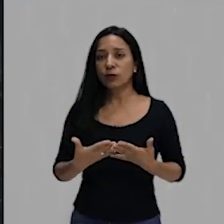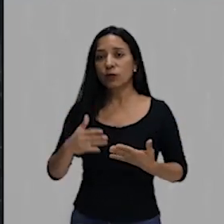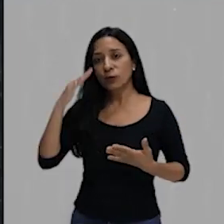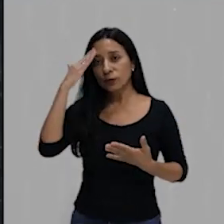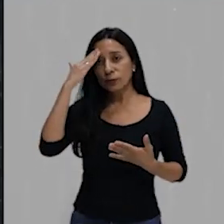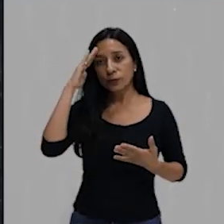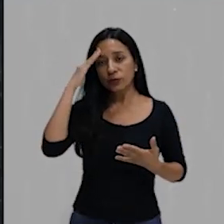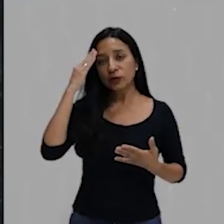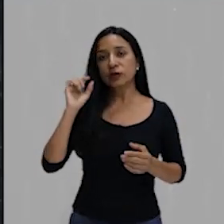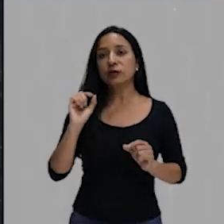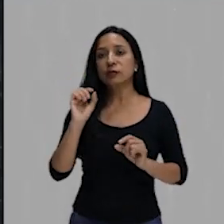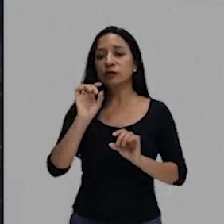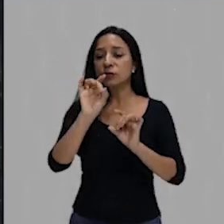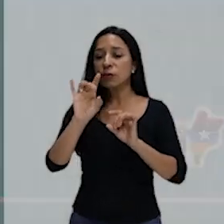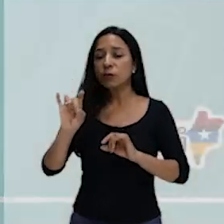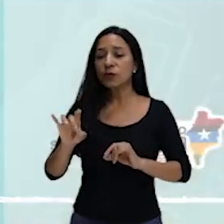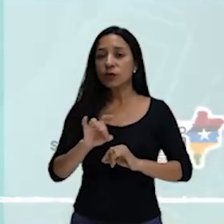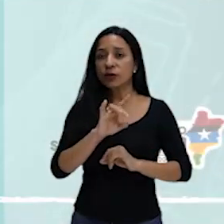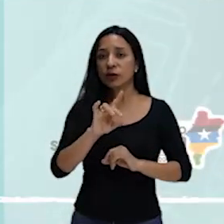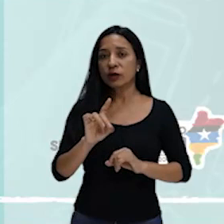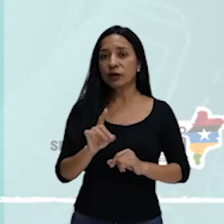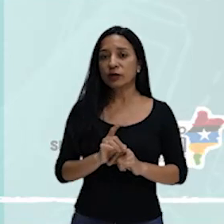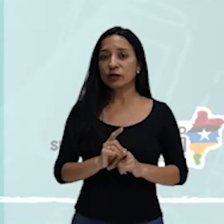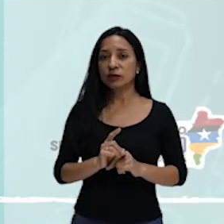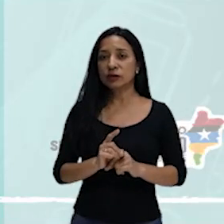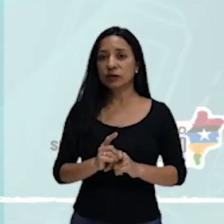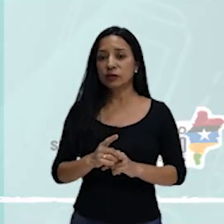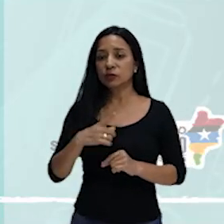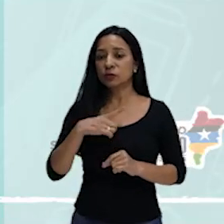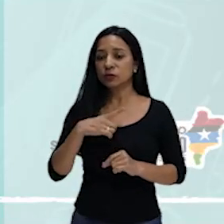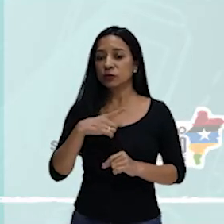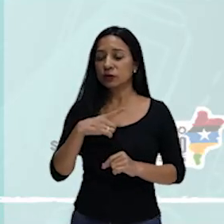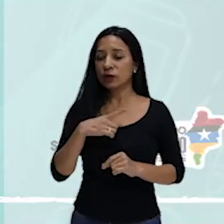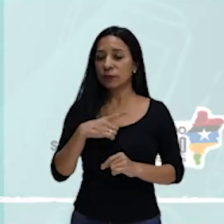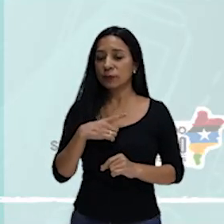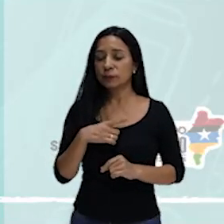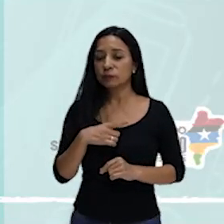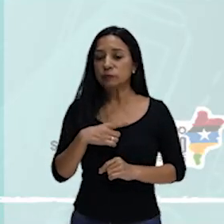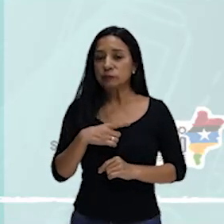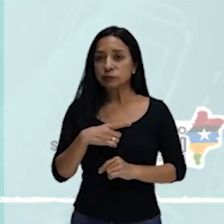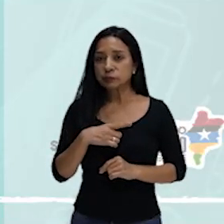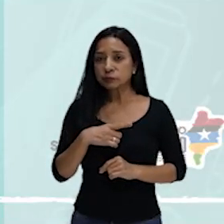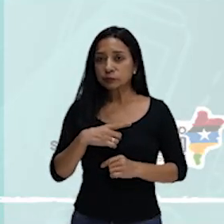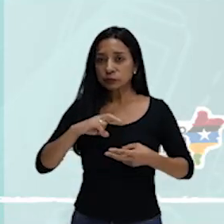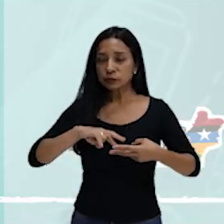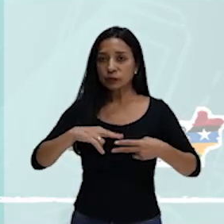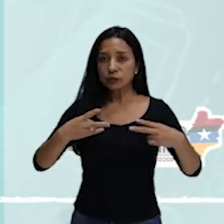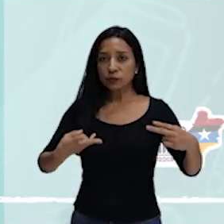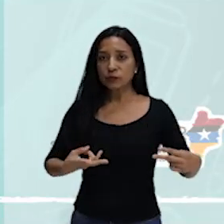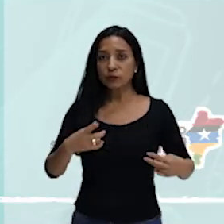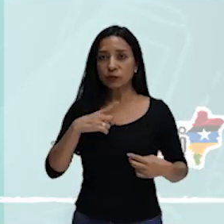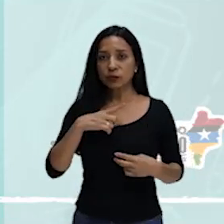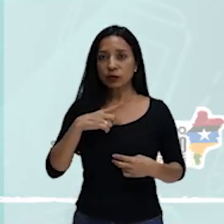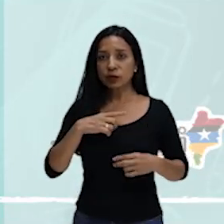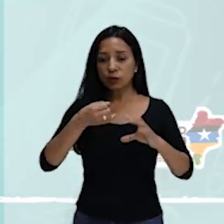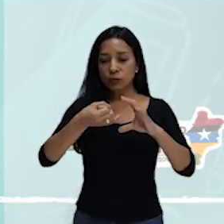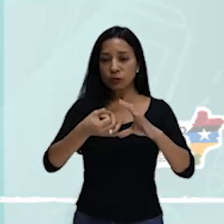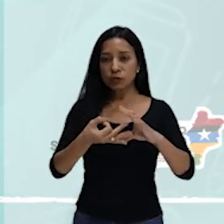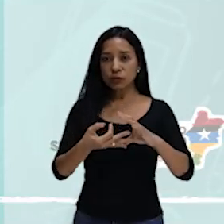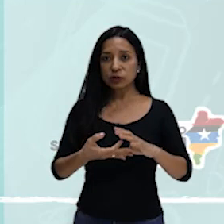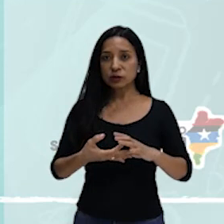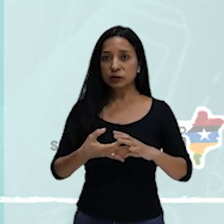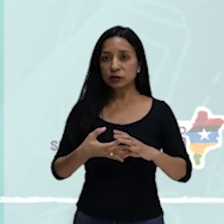entendemos que cada indivíduo que tem um determinado tipo de genótipo vai ter uma